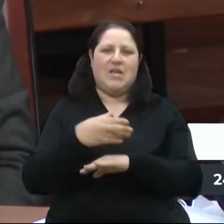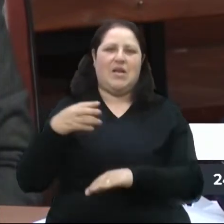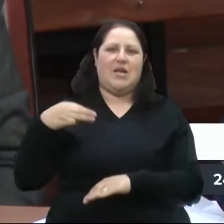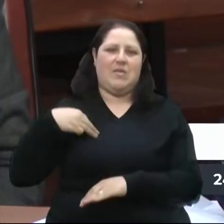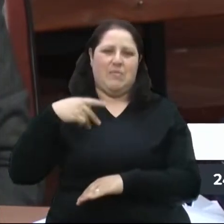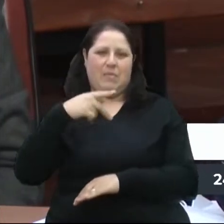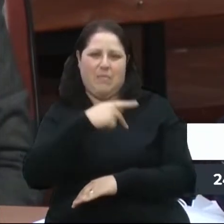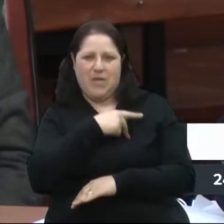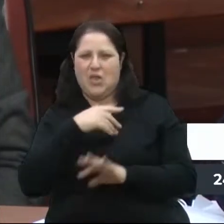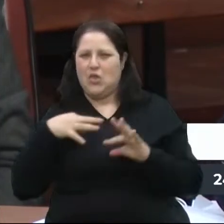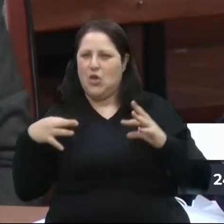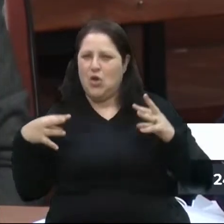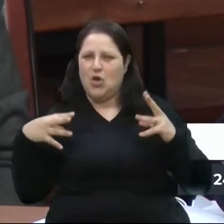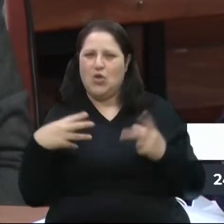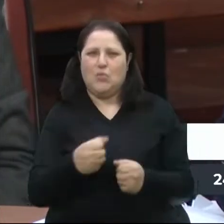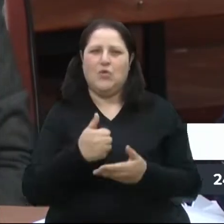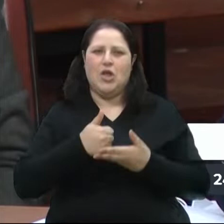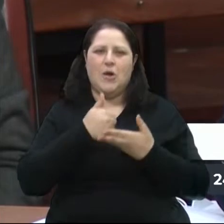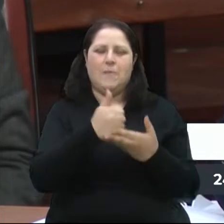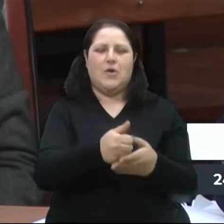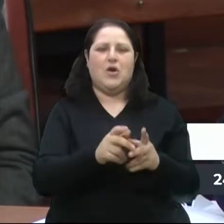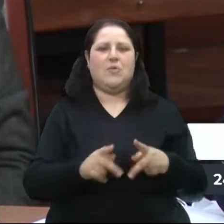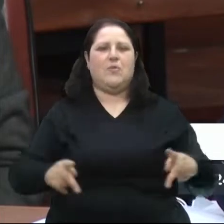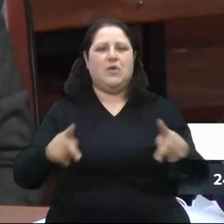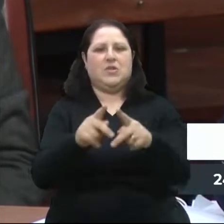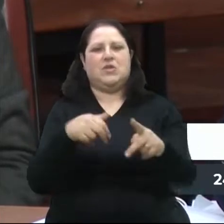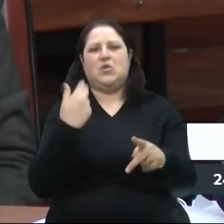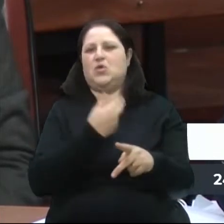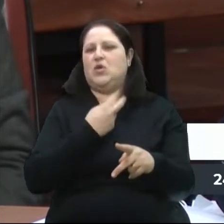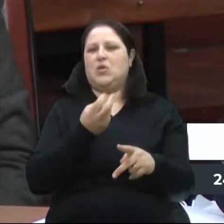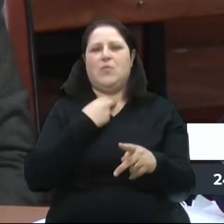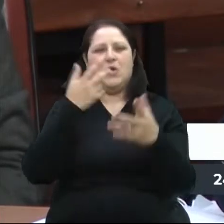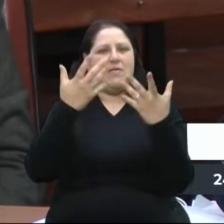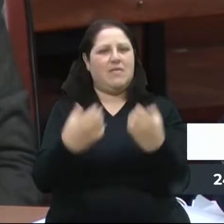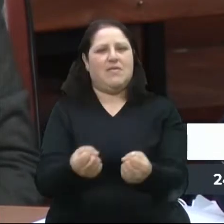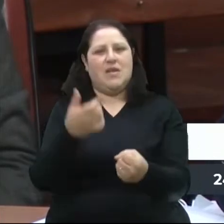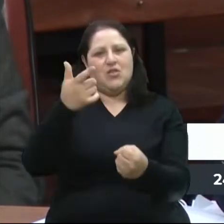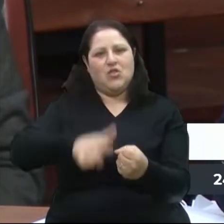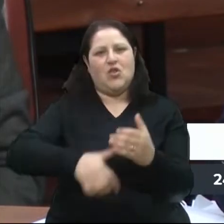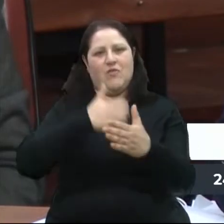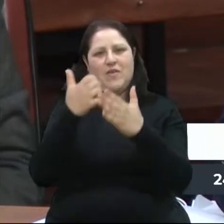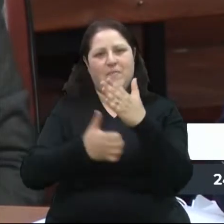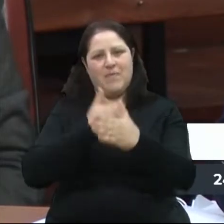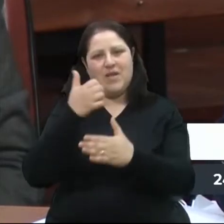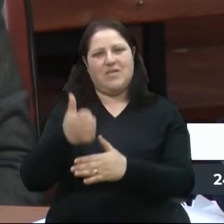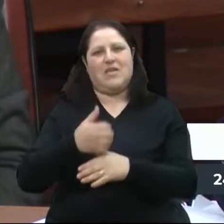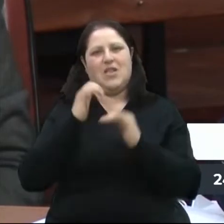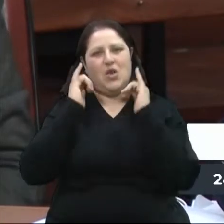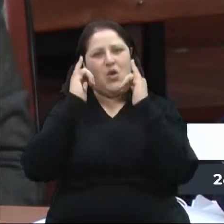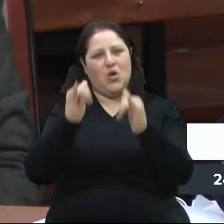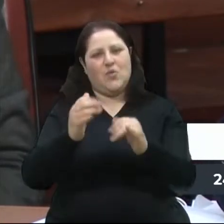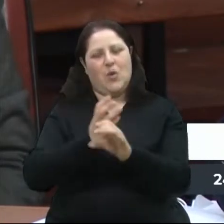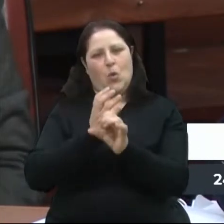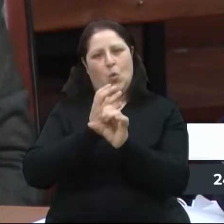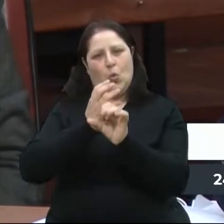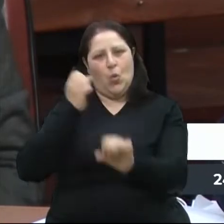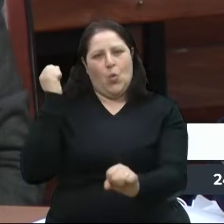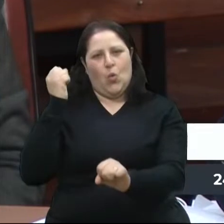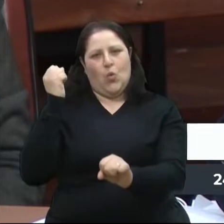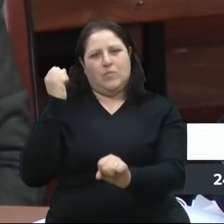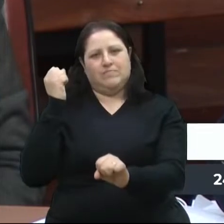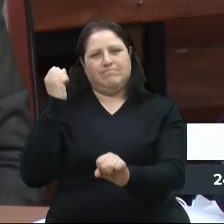mundo que estiver ao lado da população. Porque nós não podemos admitir mais uma vez essa empresa lucrando em